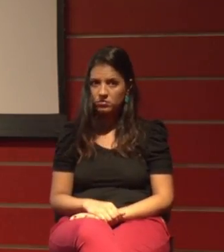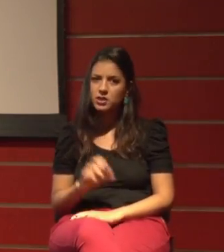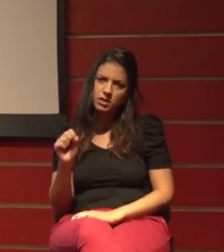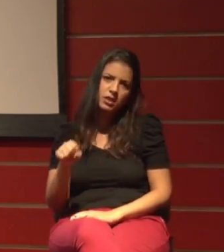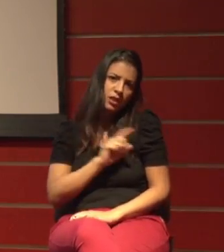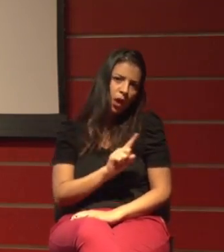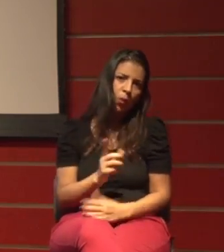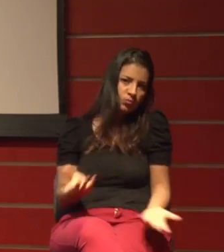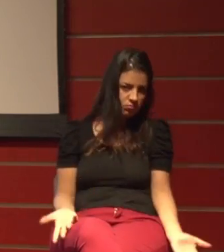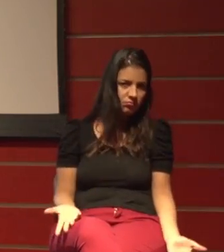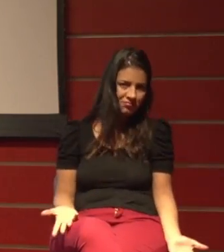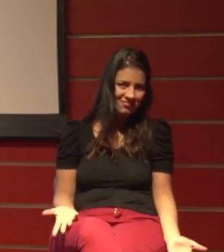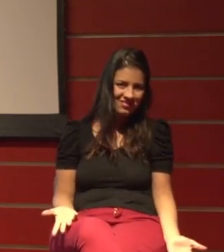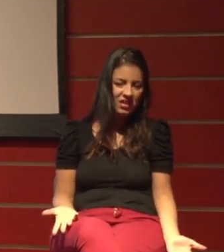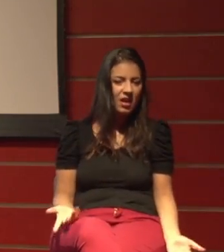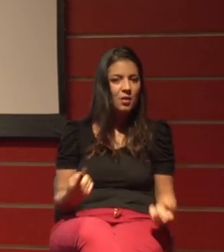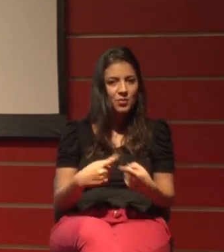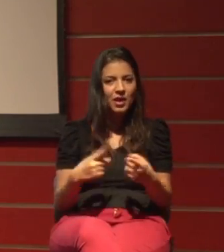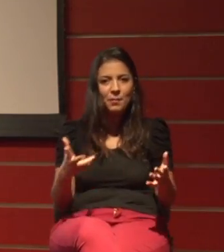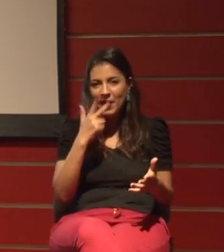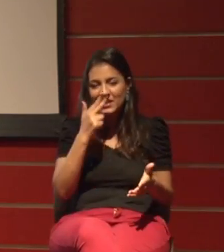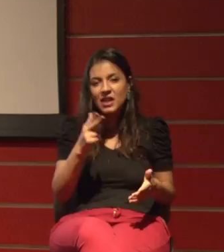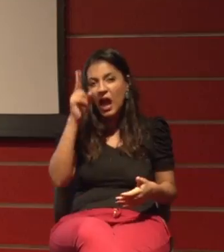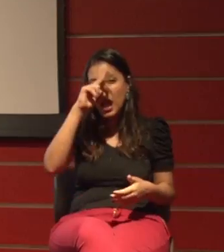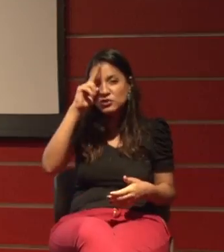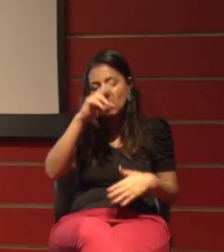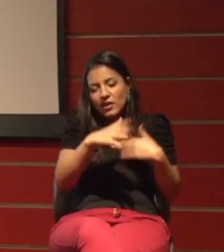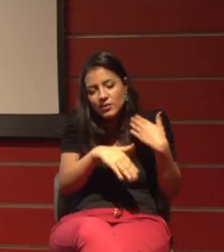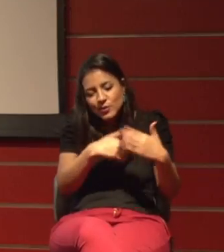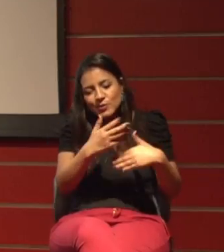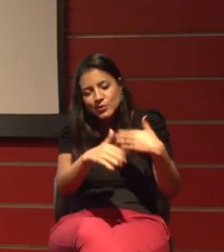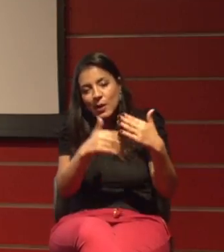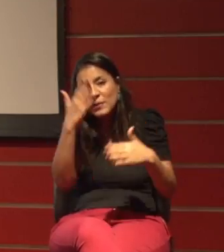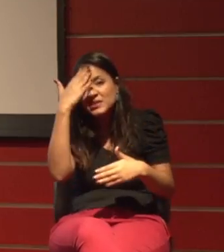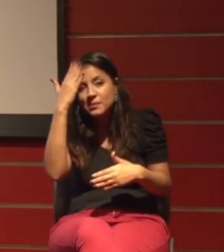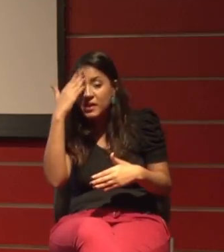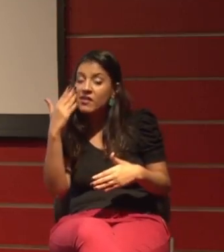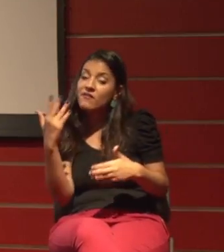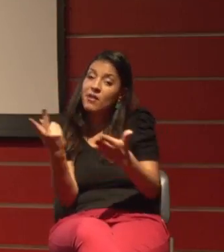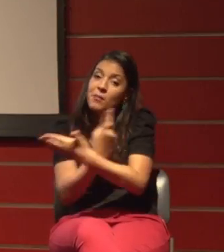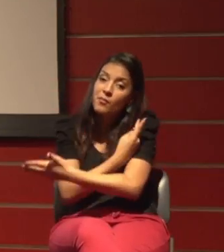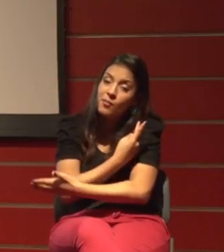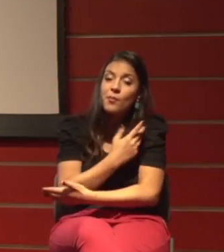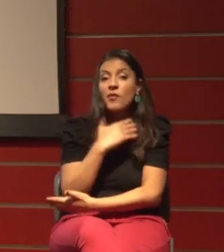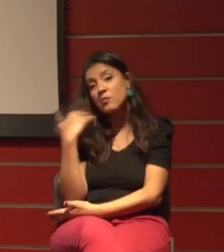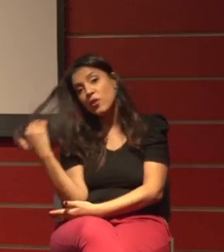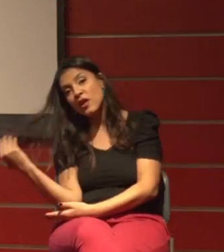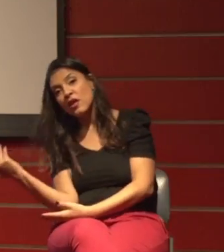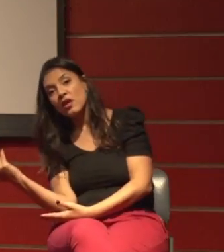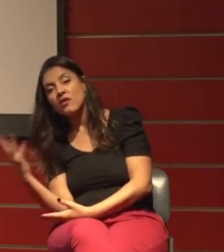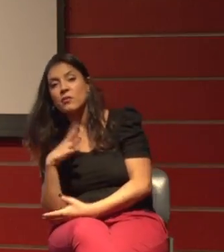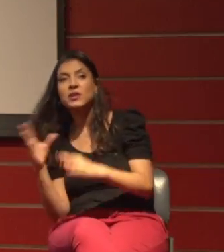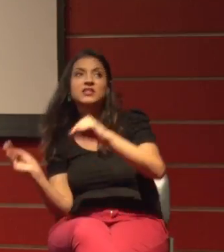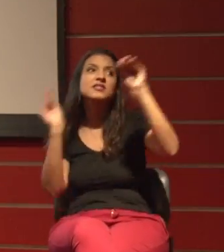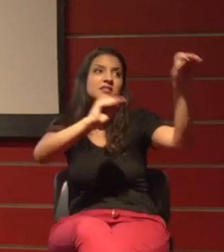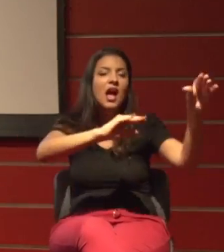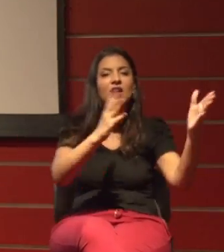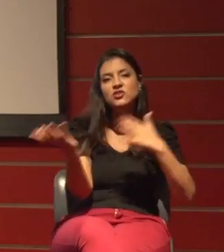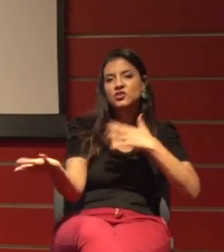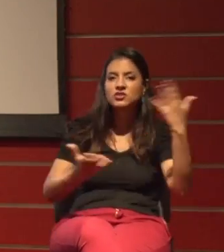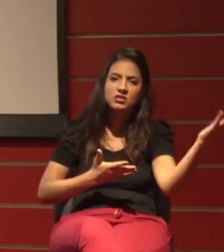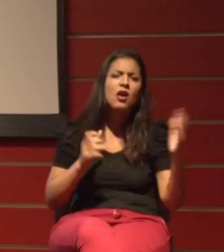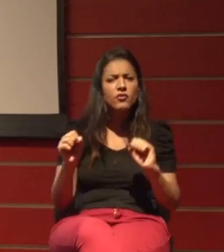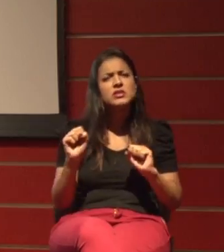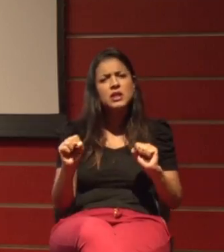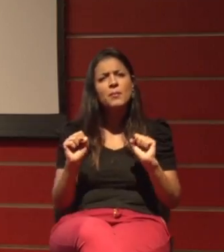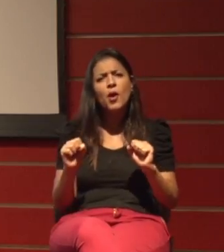guia essa história para saber se ele vai morrer ou se ele vai mudar de cidade ou não você pode mudar de ideia e depois dirigir a tua história